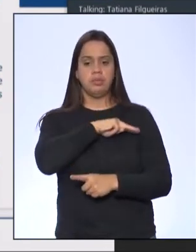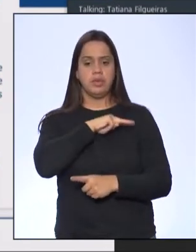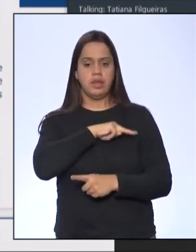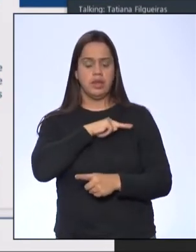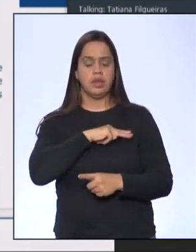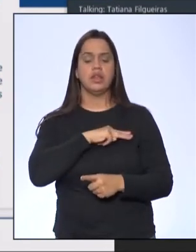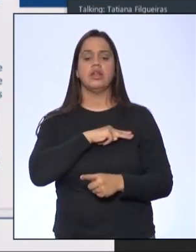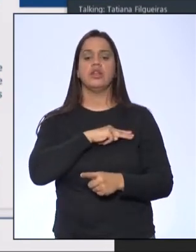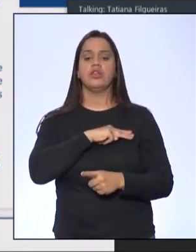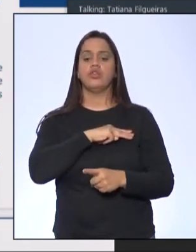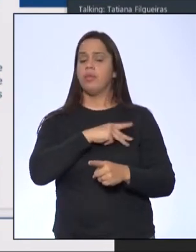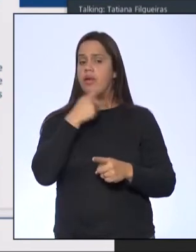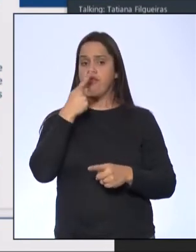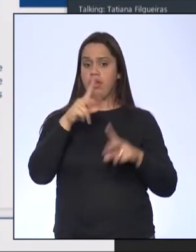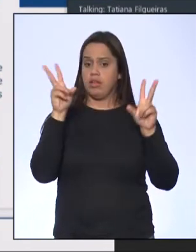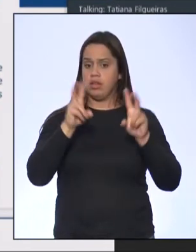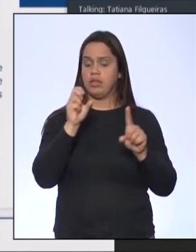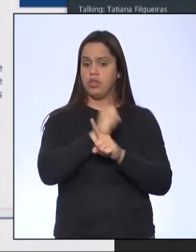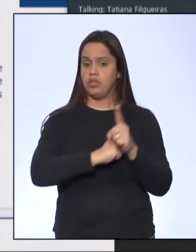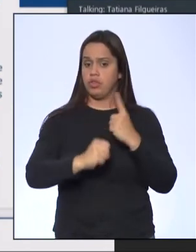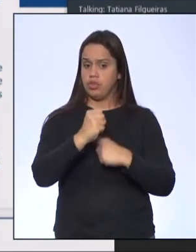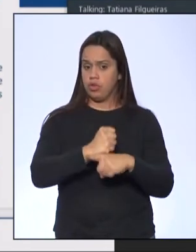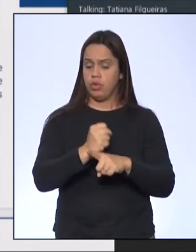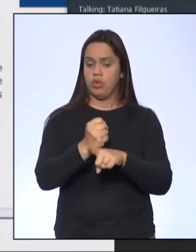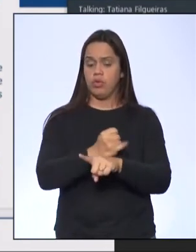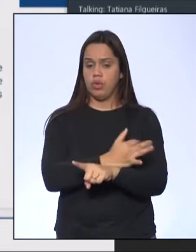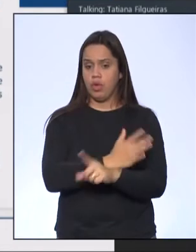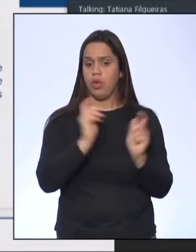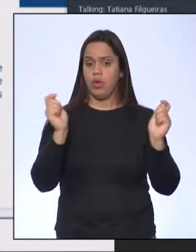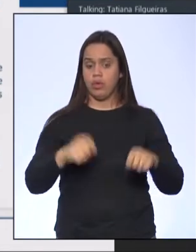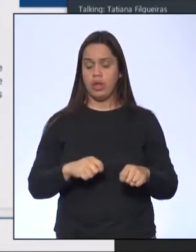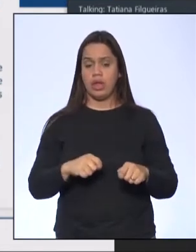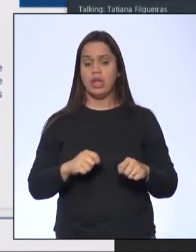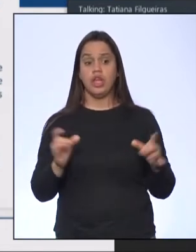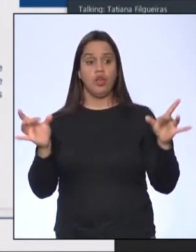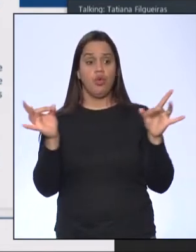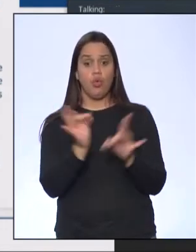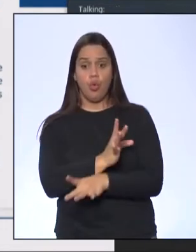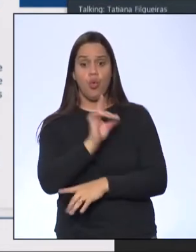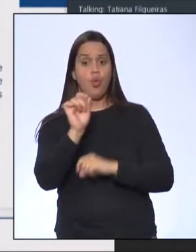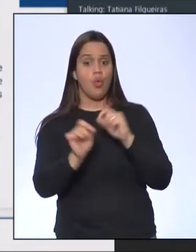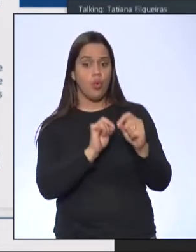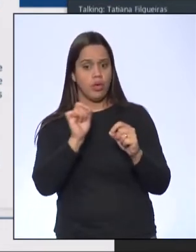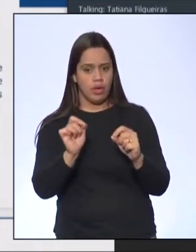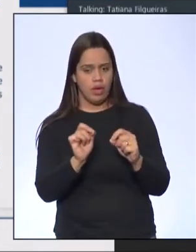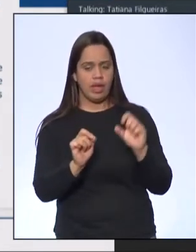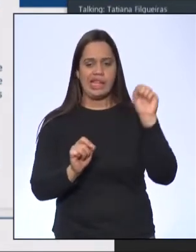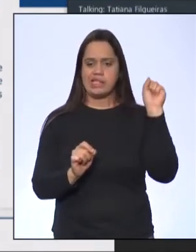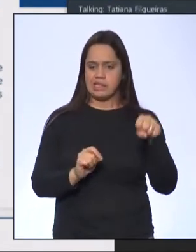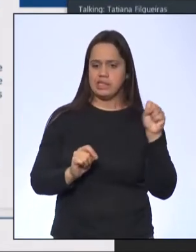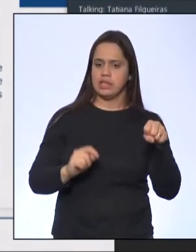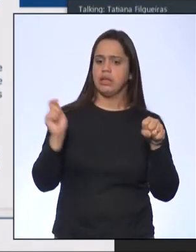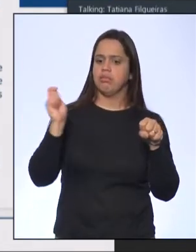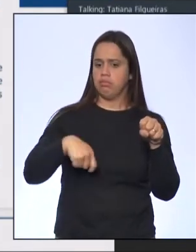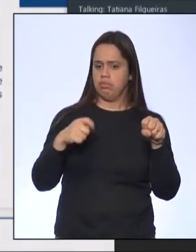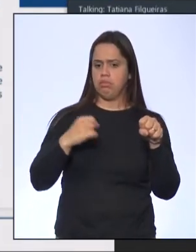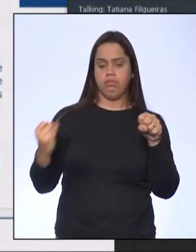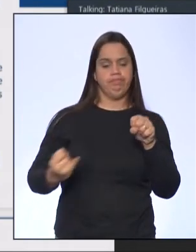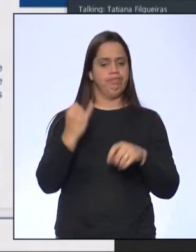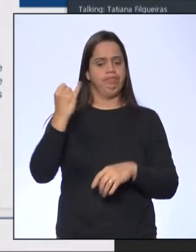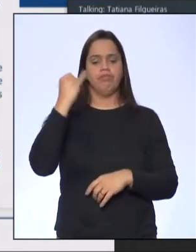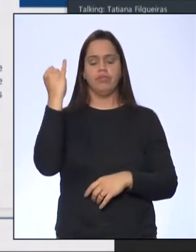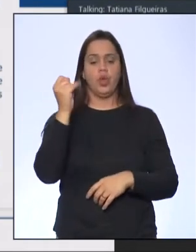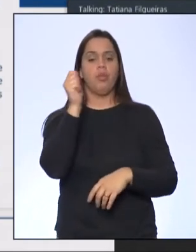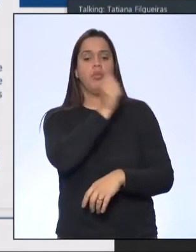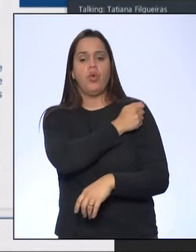competências socioemocionais. E a grande conclusão que os ministros chegaram foi: sim, elas são importantes para